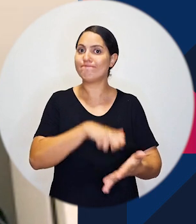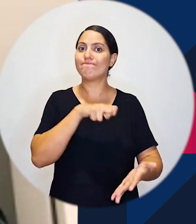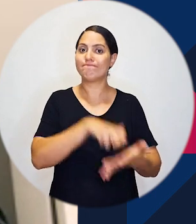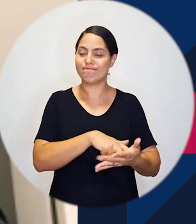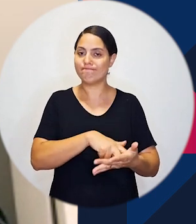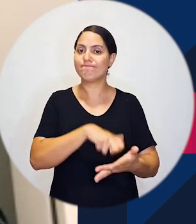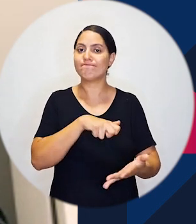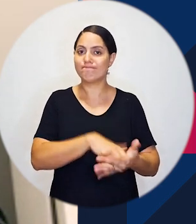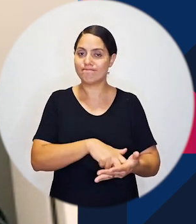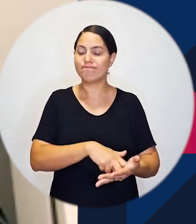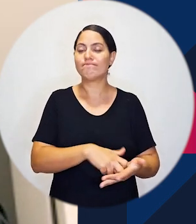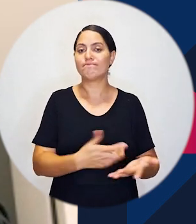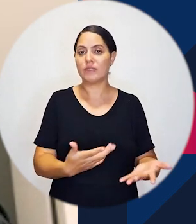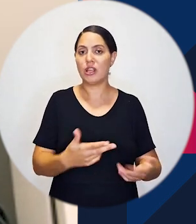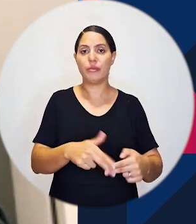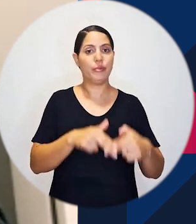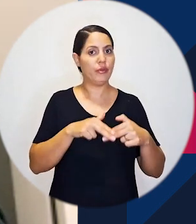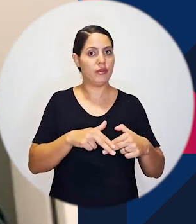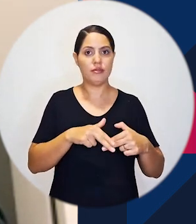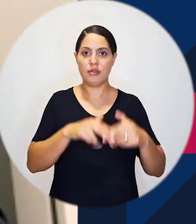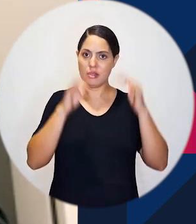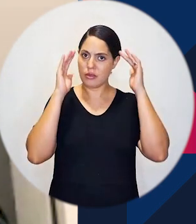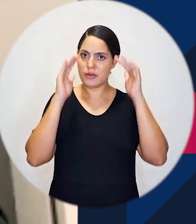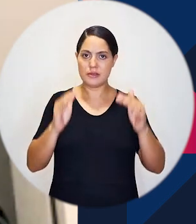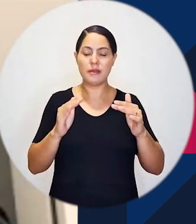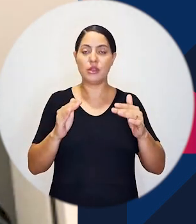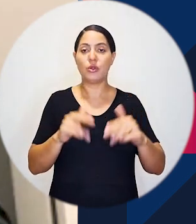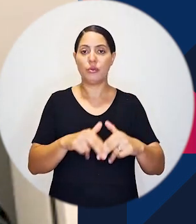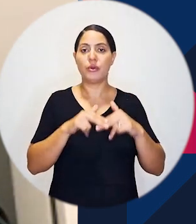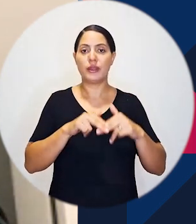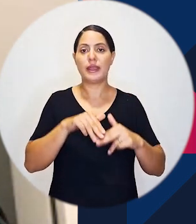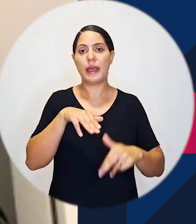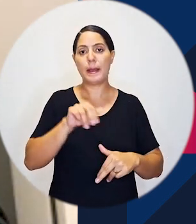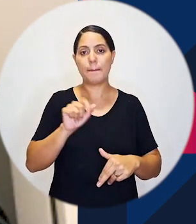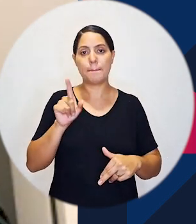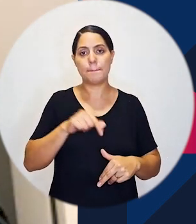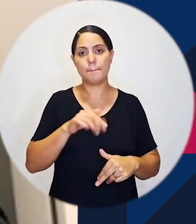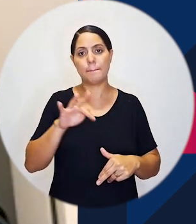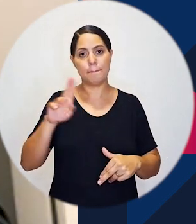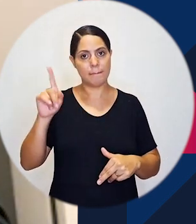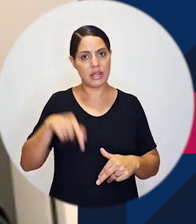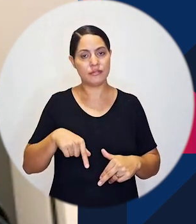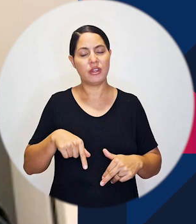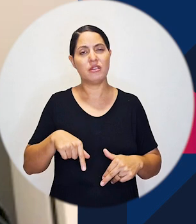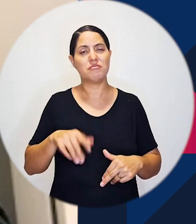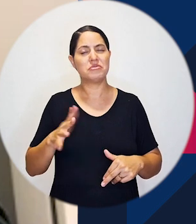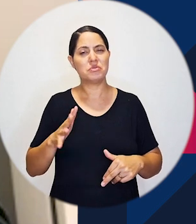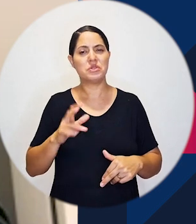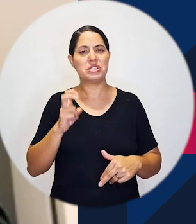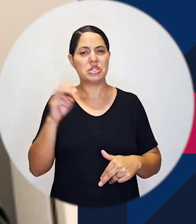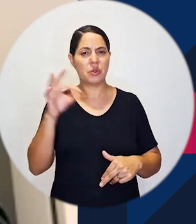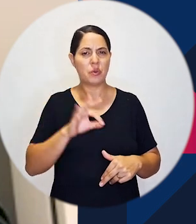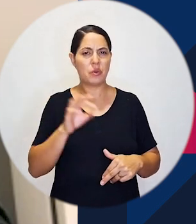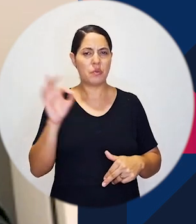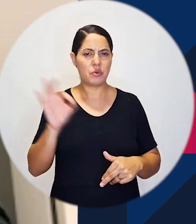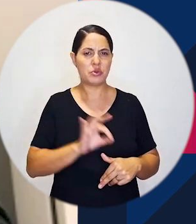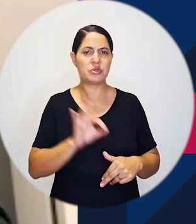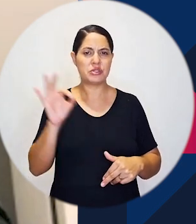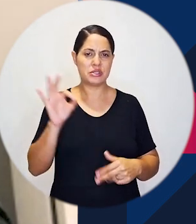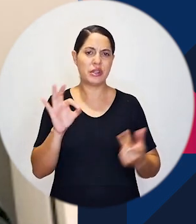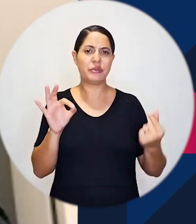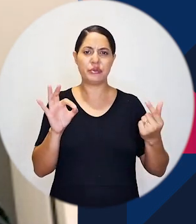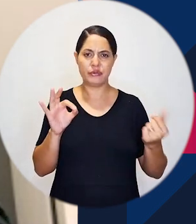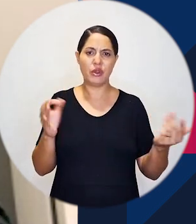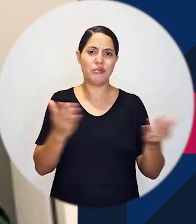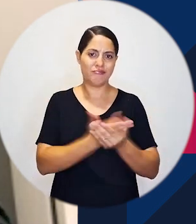penalidade por litigância de má-fé de até 5% do valor da causa,